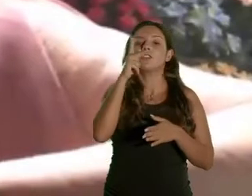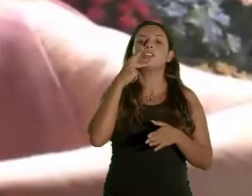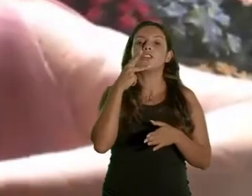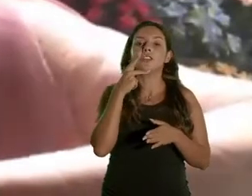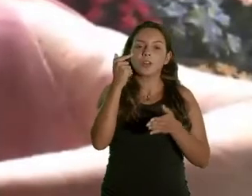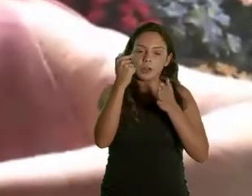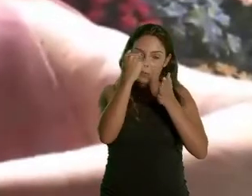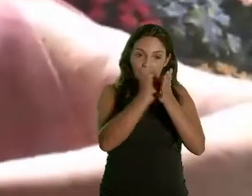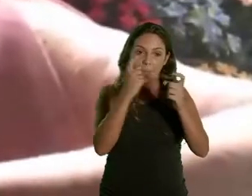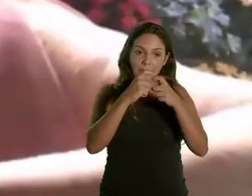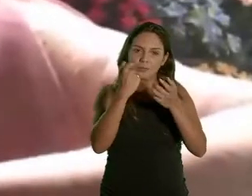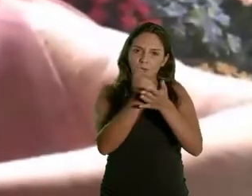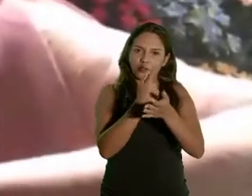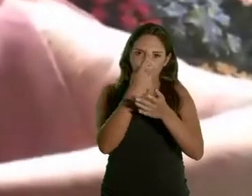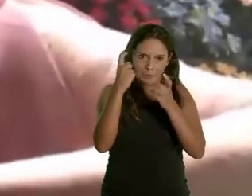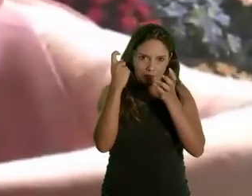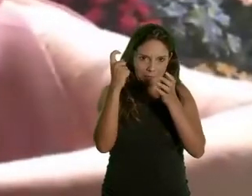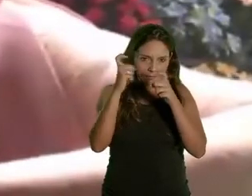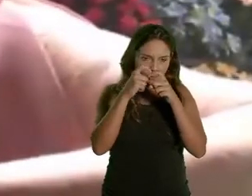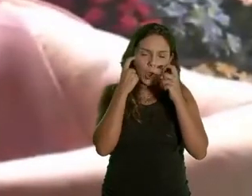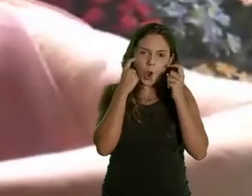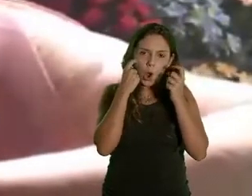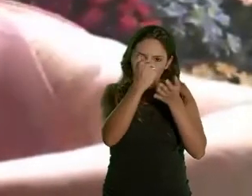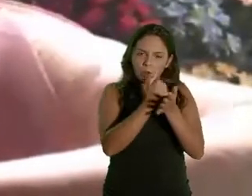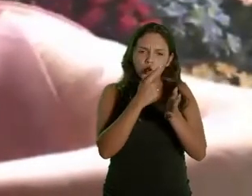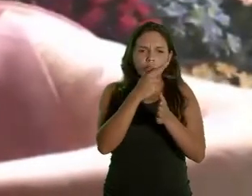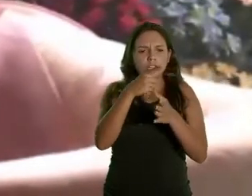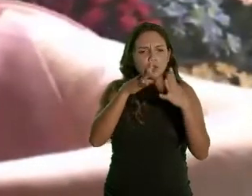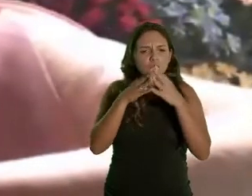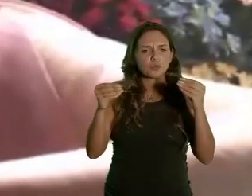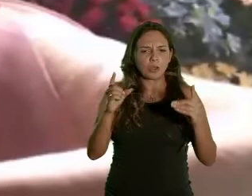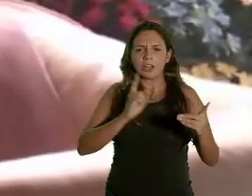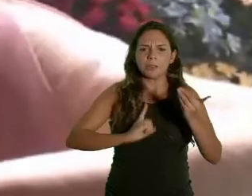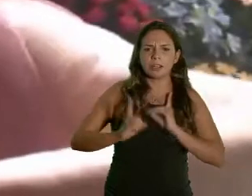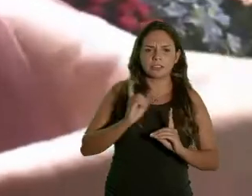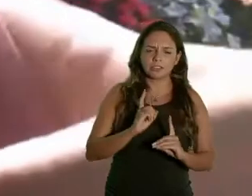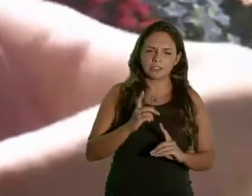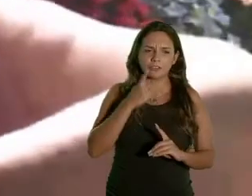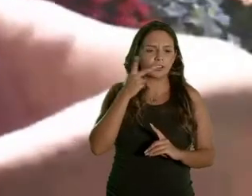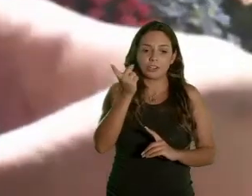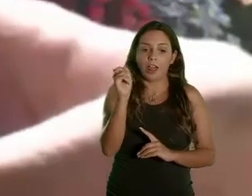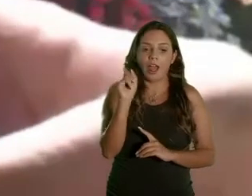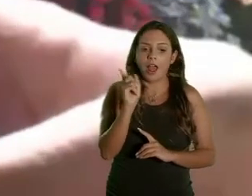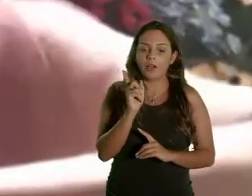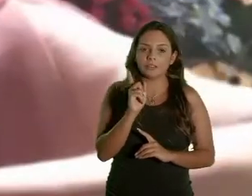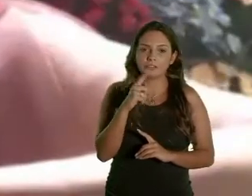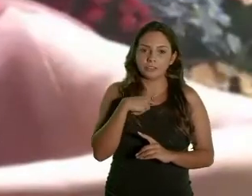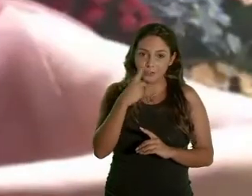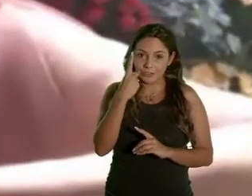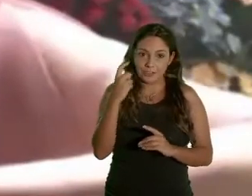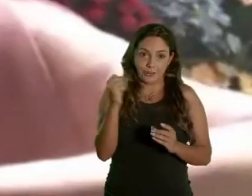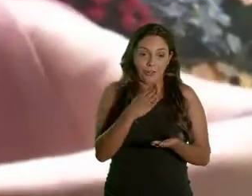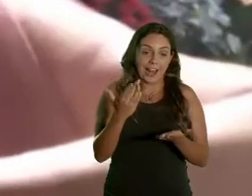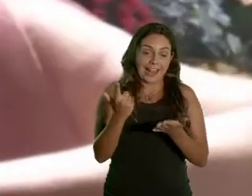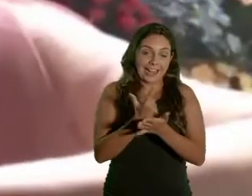você sumiu, aconteceu alguma coisa com a pandemia, você está deprimida, qualquer coisa? Eu falei: não, senhor. Estou lançando